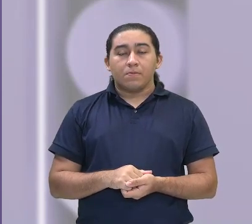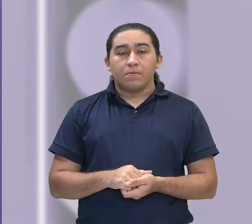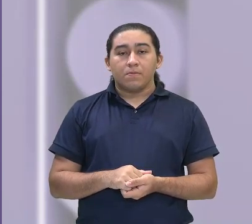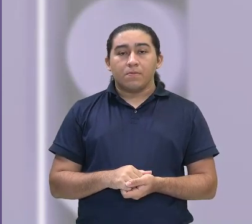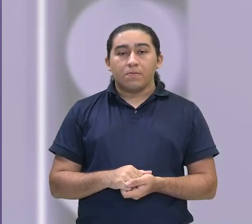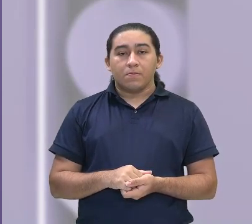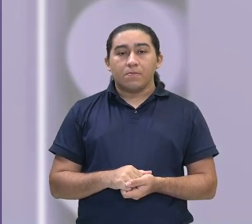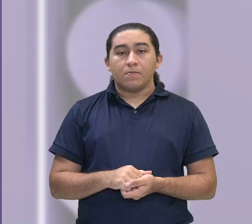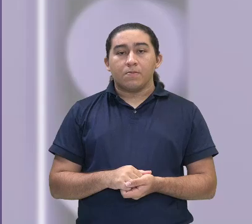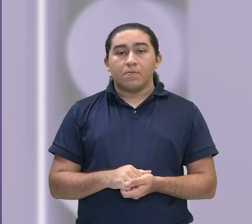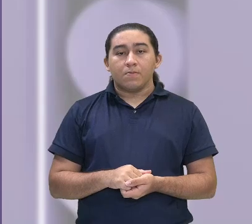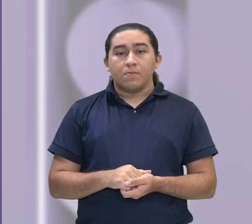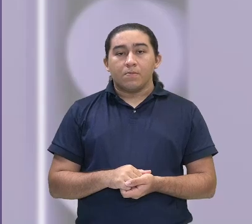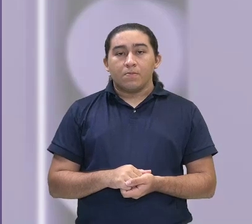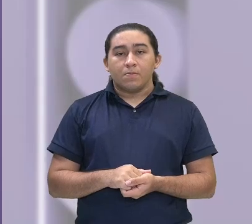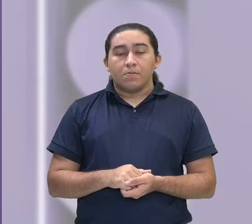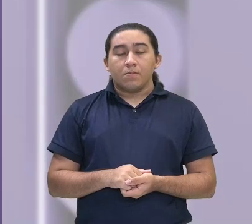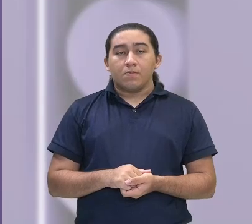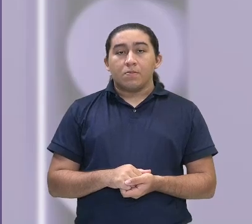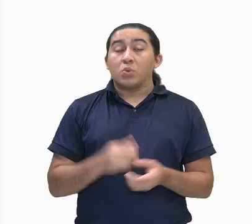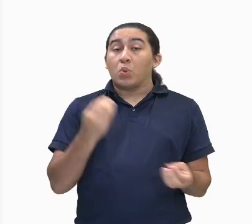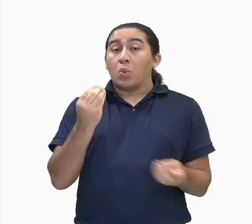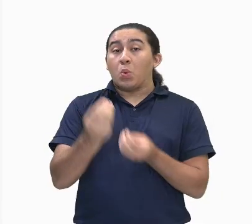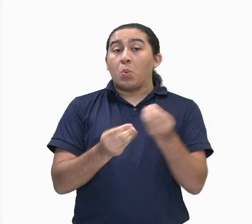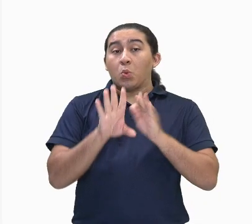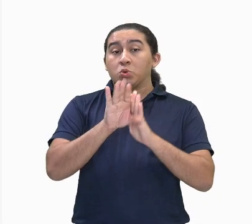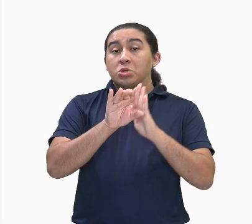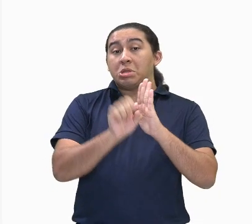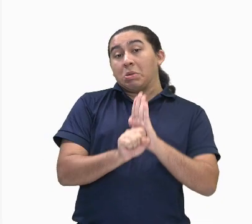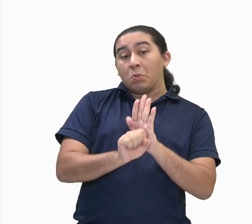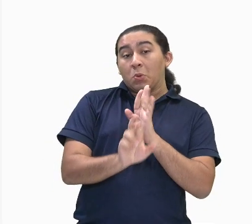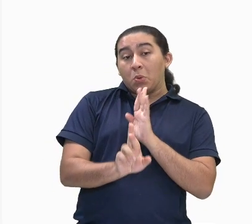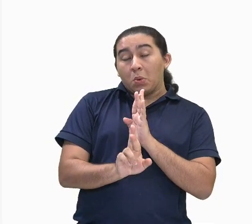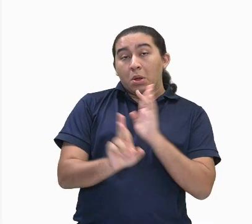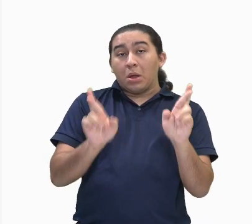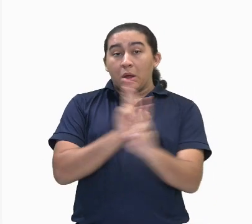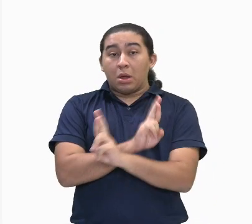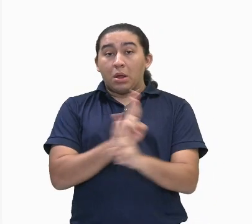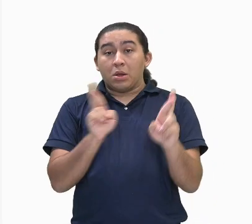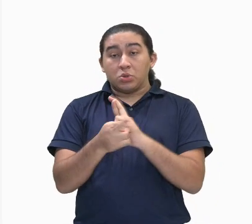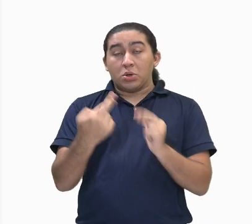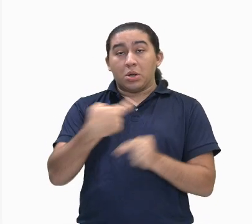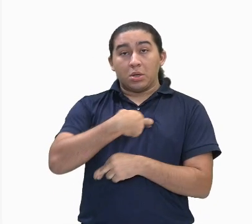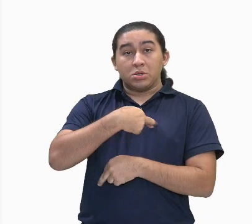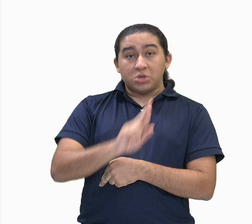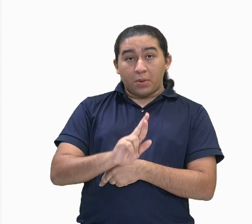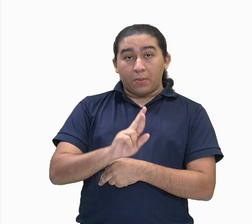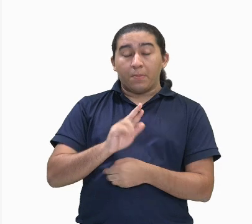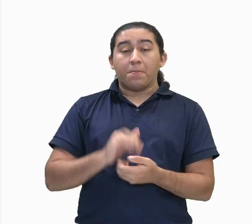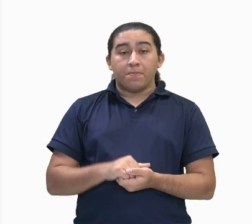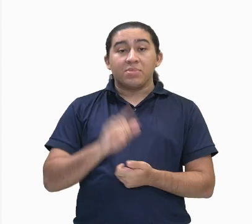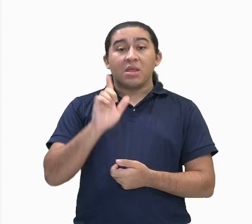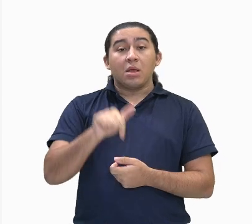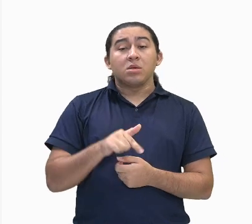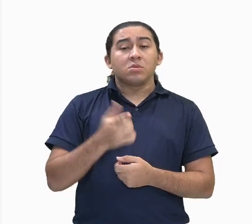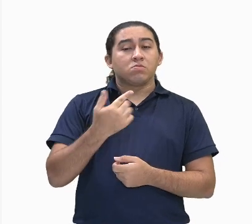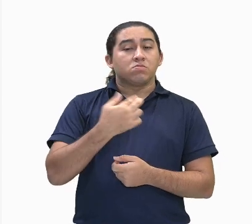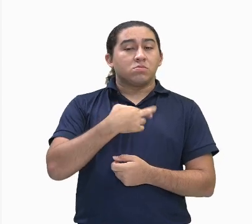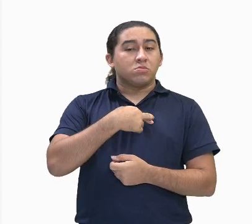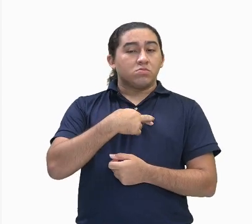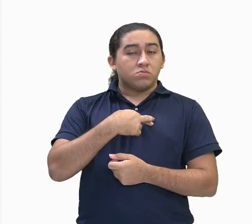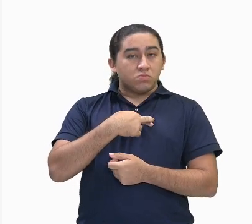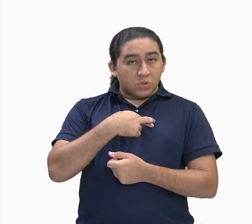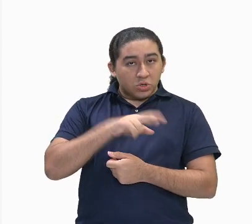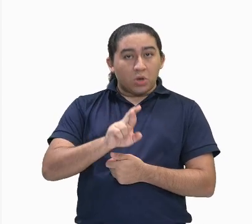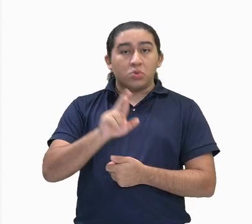como o símbolo se relaciona com a religião, né? Como o símbolo, essa questão simbólica, ela está dentro